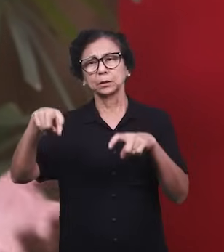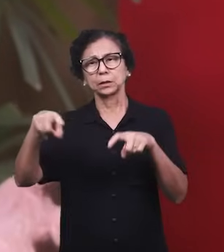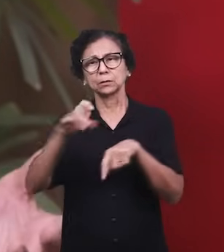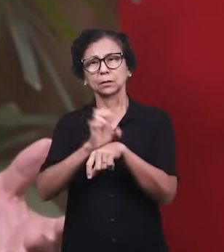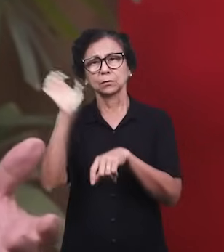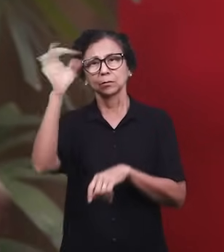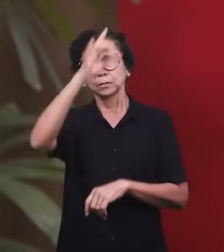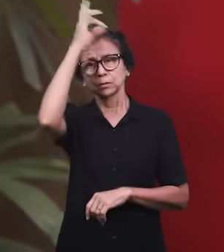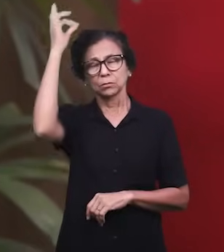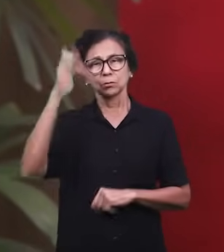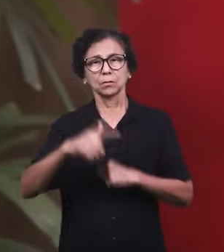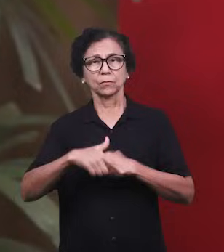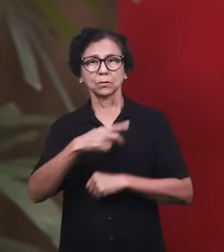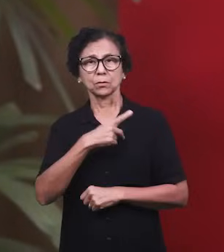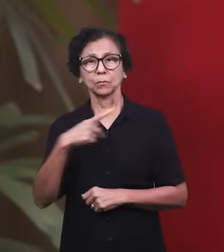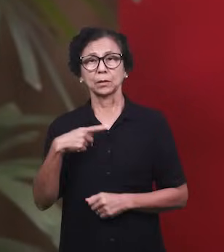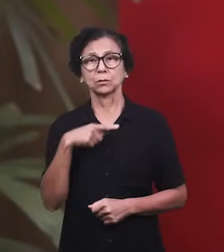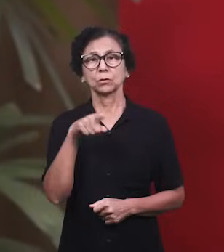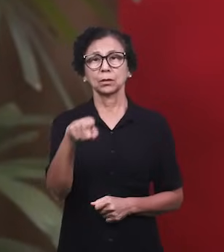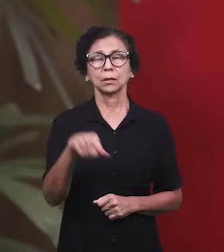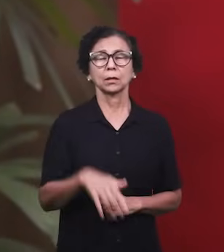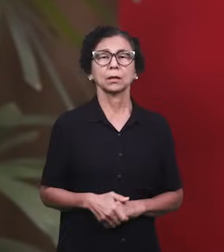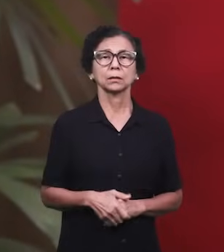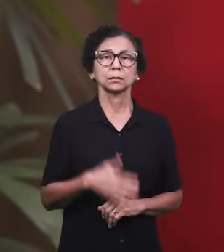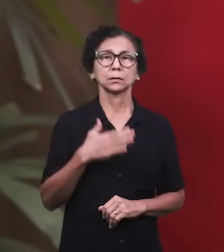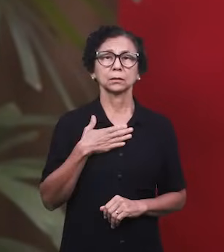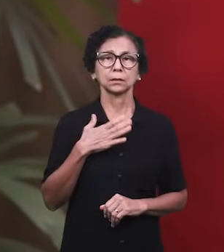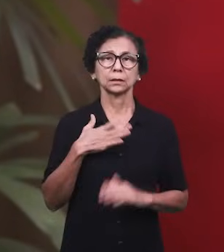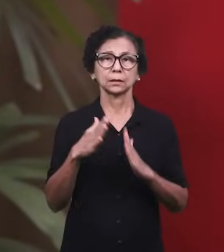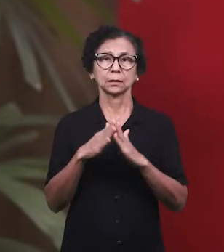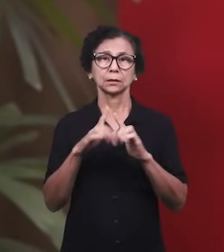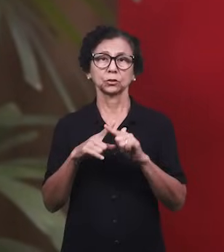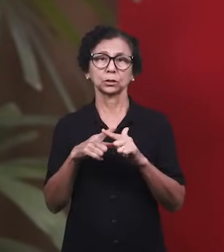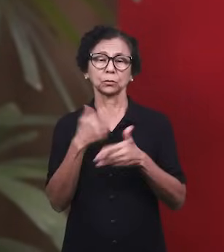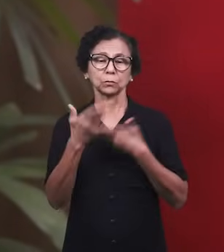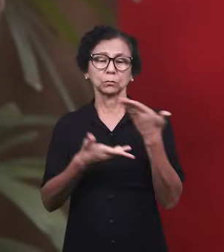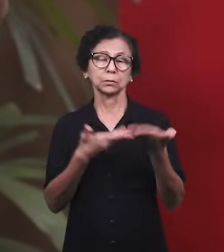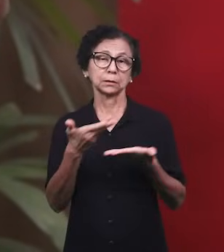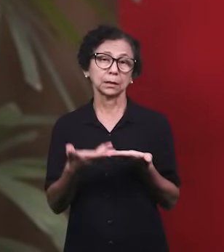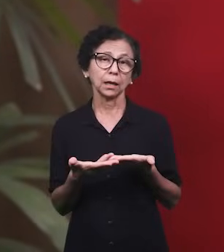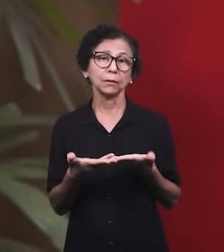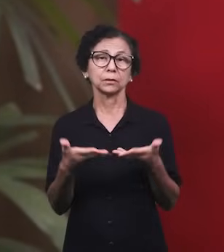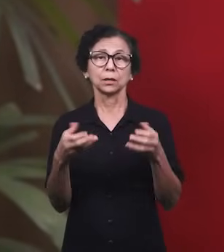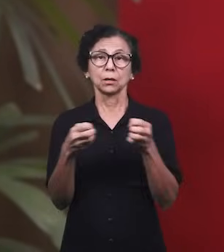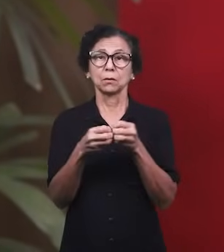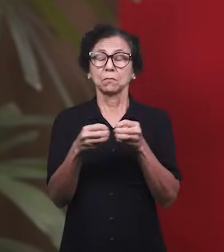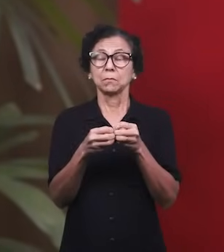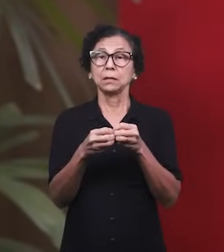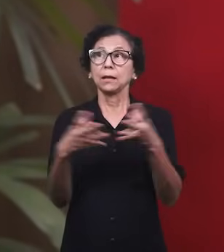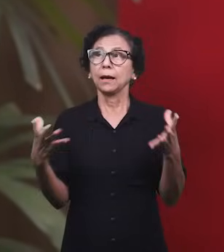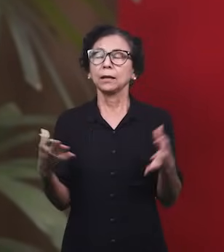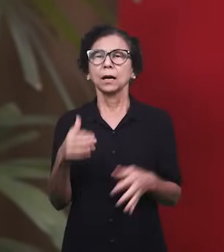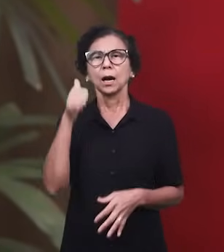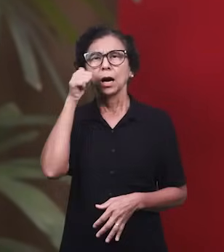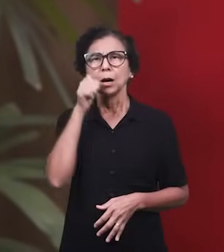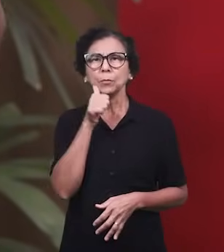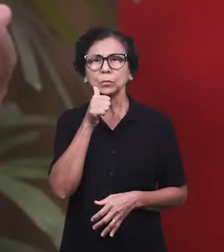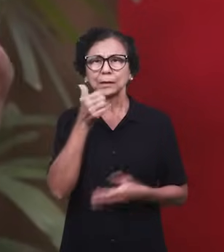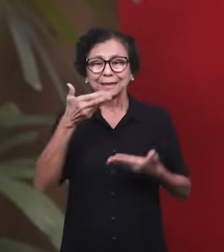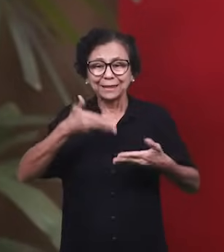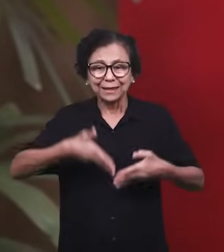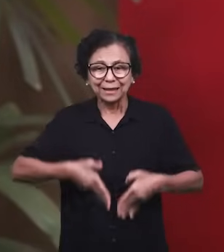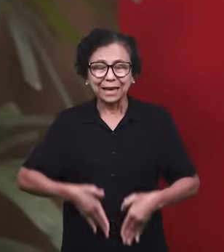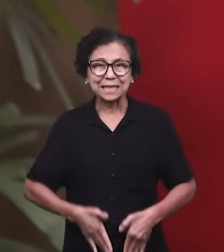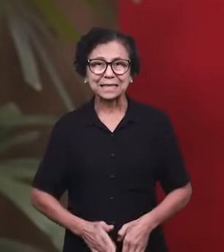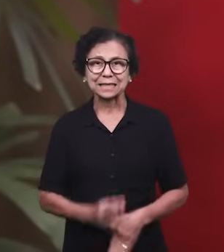época atrás, onde lá naquela igreja Deus operou um milagre de cura de uma mulher cega de